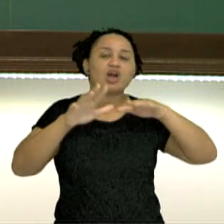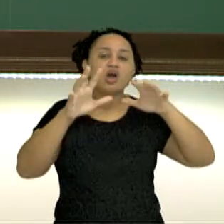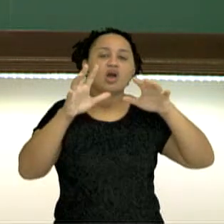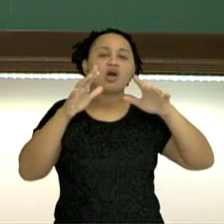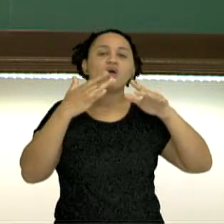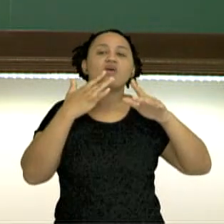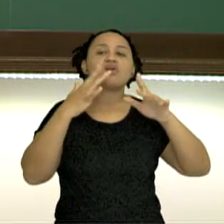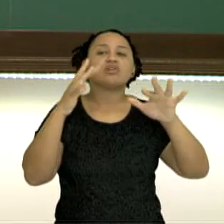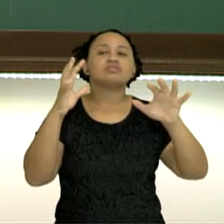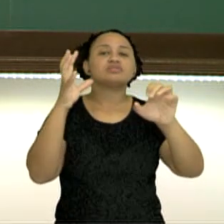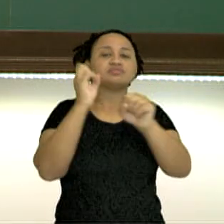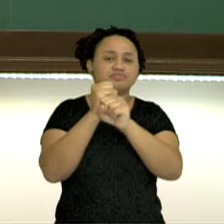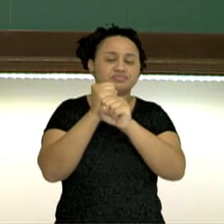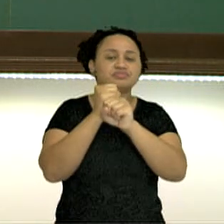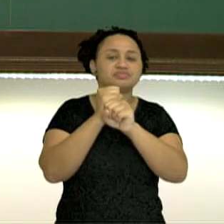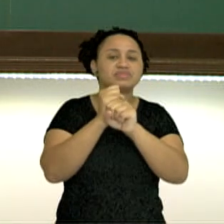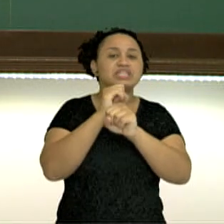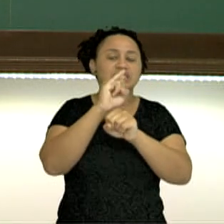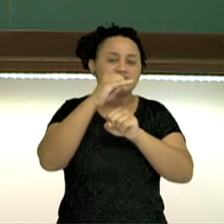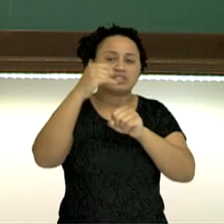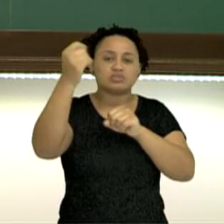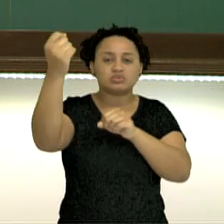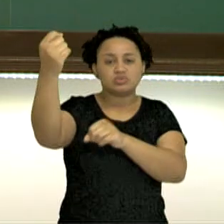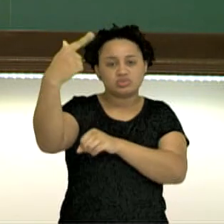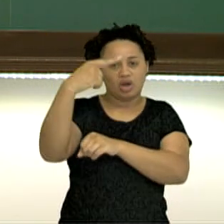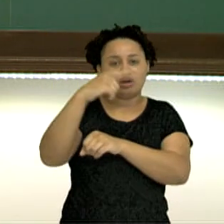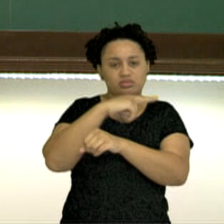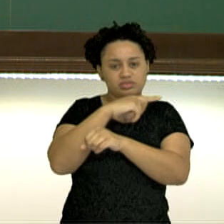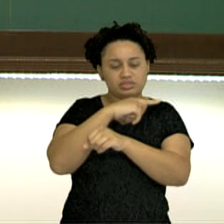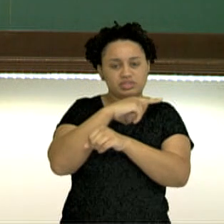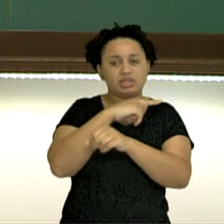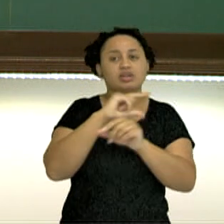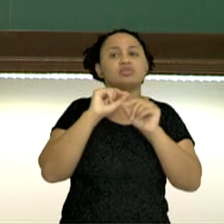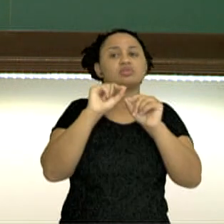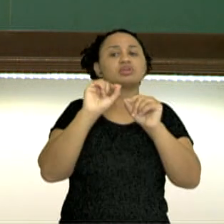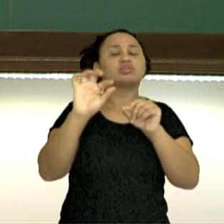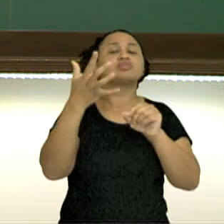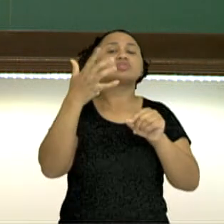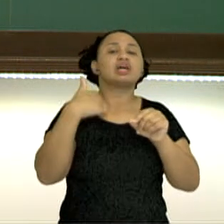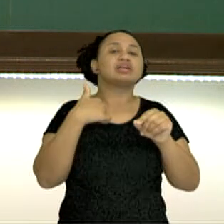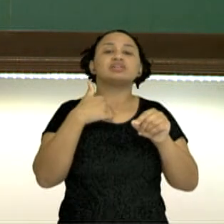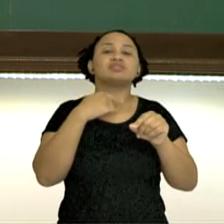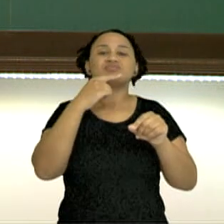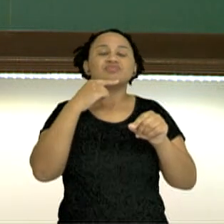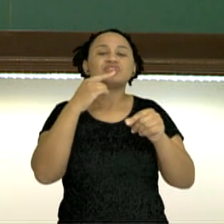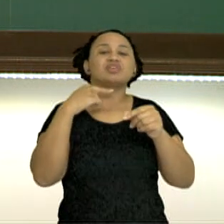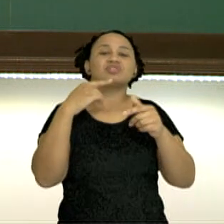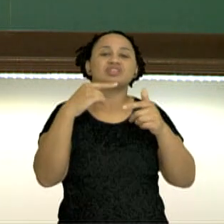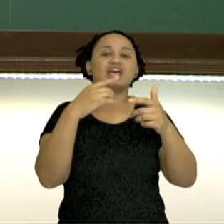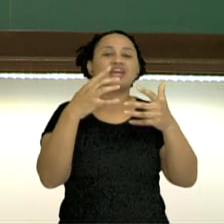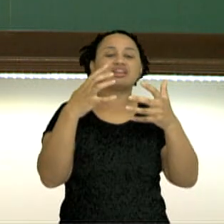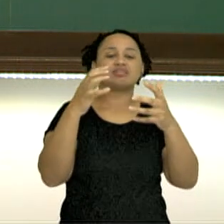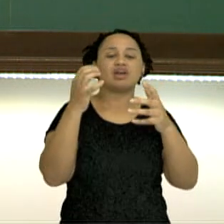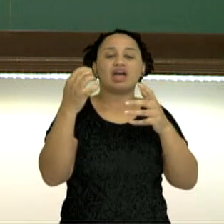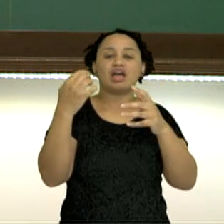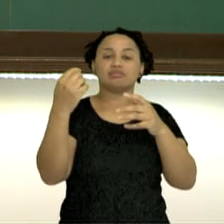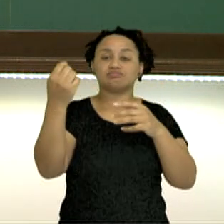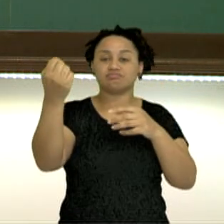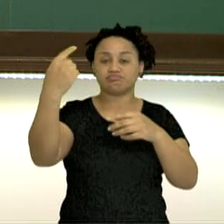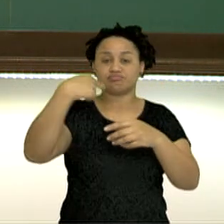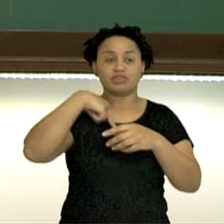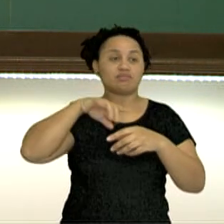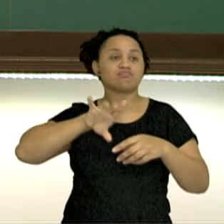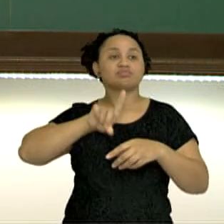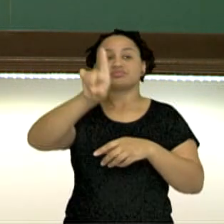escuras, quando a radiação solar incide sobre elas, a radiação solar não é refletida. A cor preta